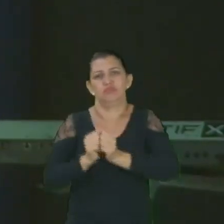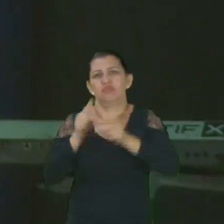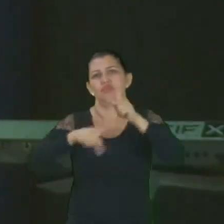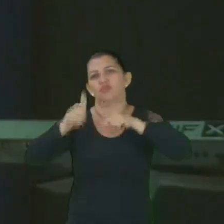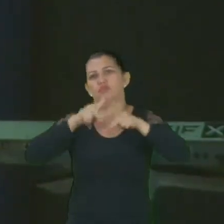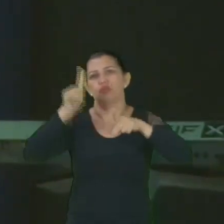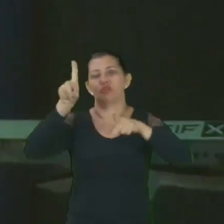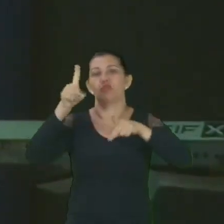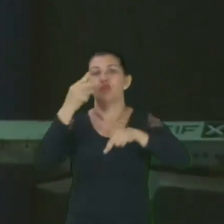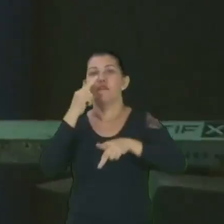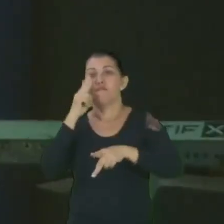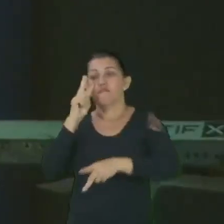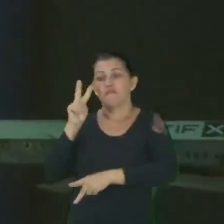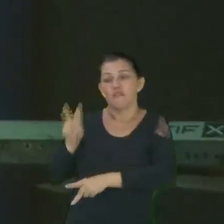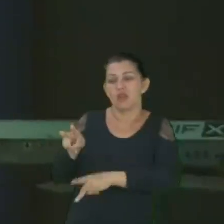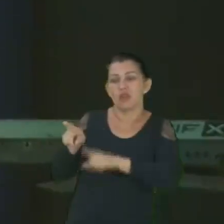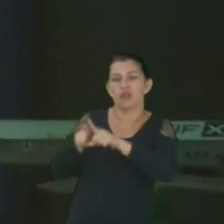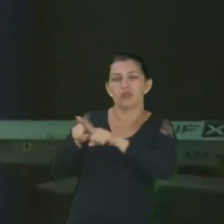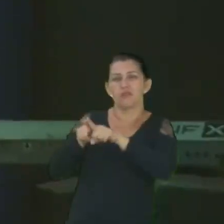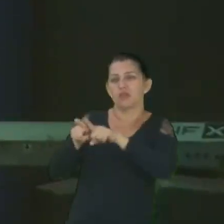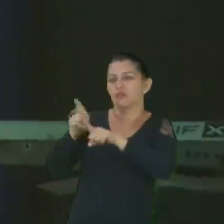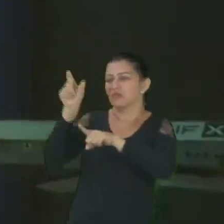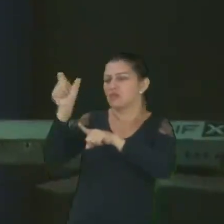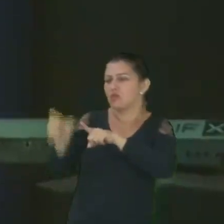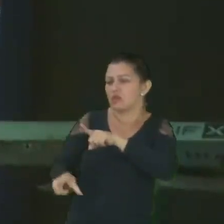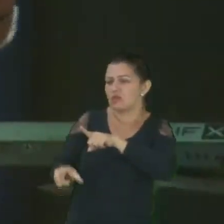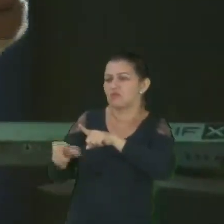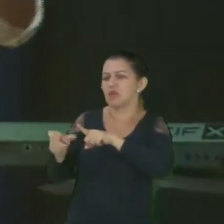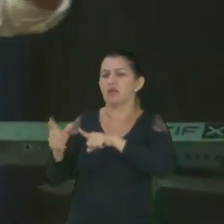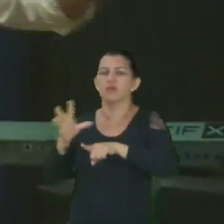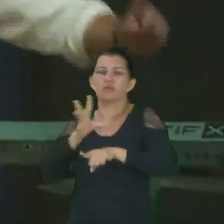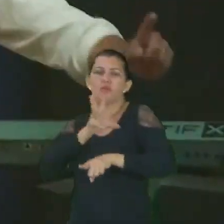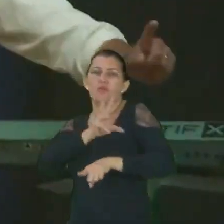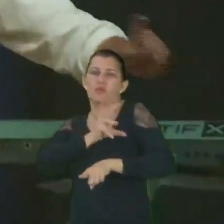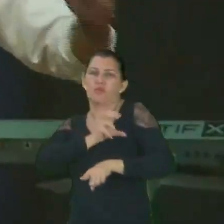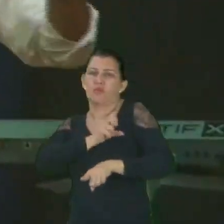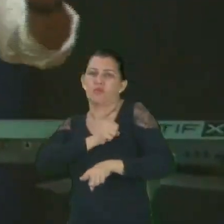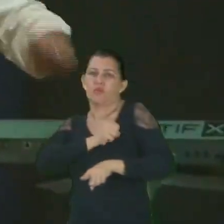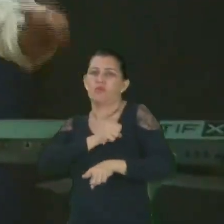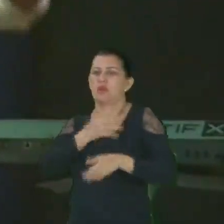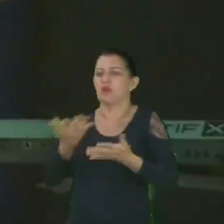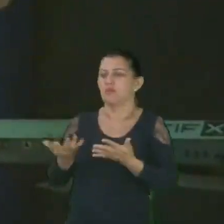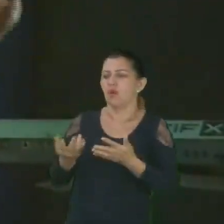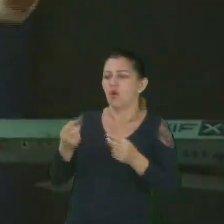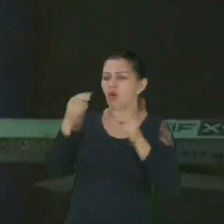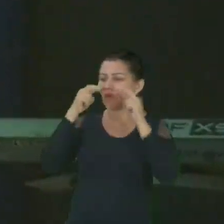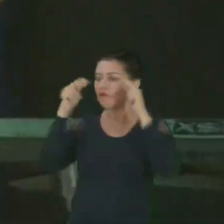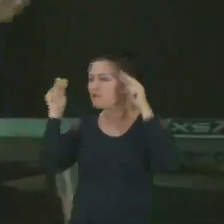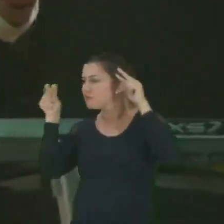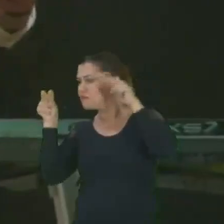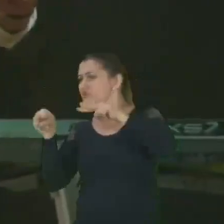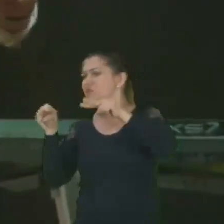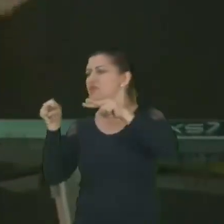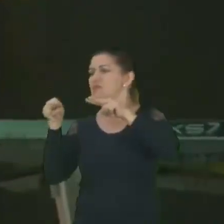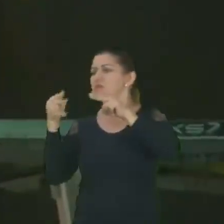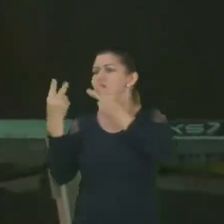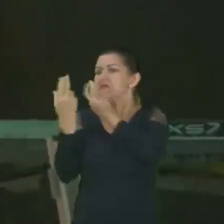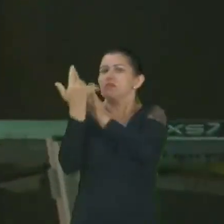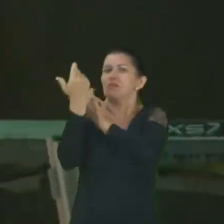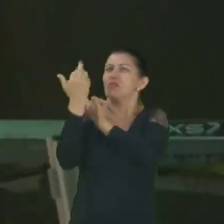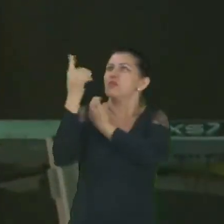irmão com graça. Enxergue ele pelos olhos de Deus e não pelos olhos